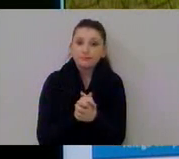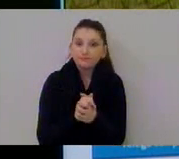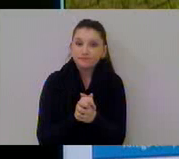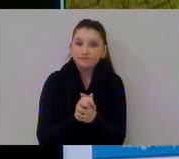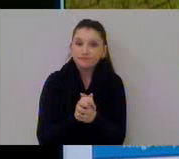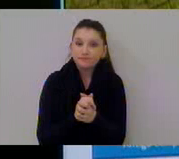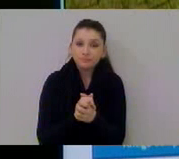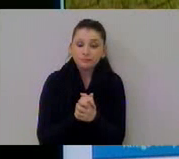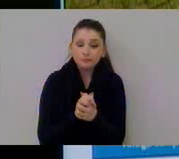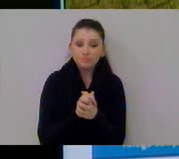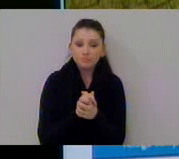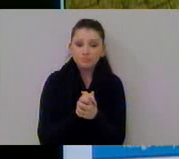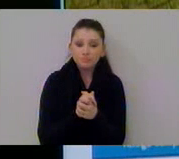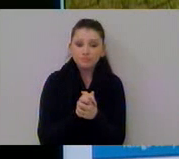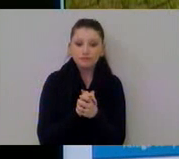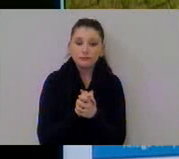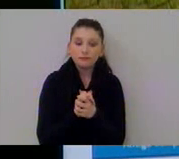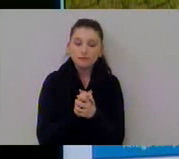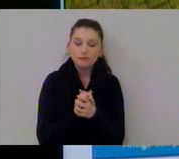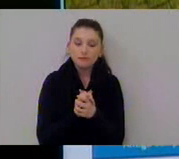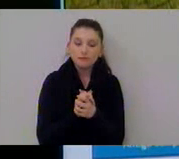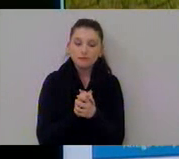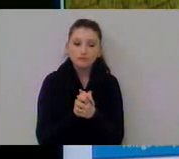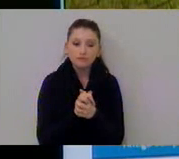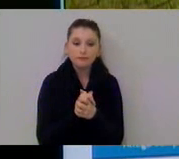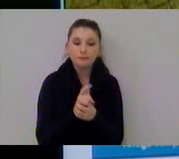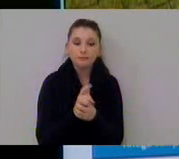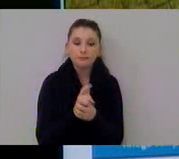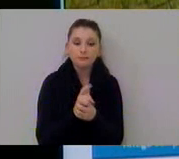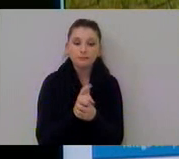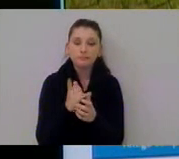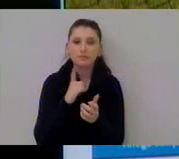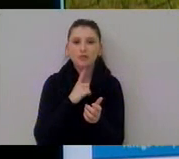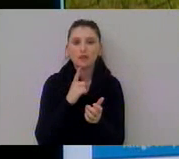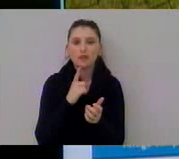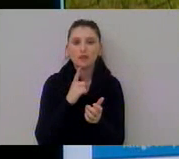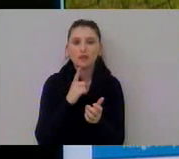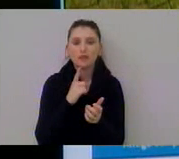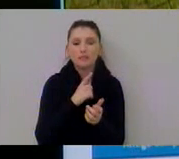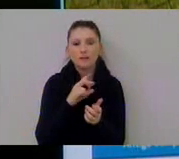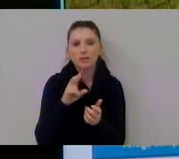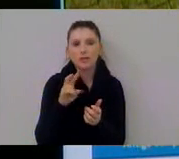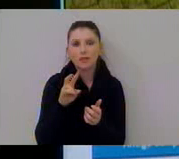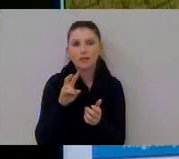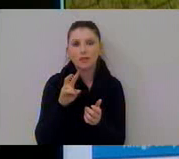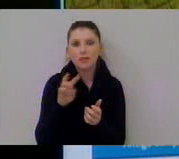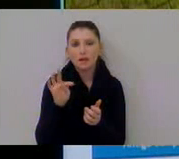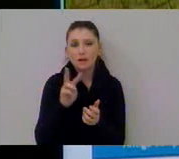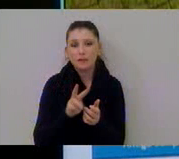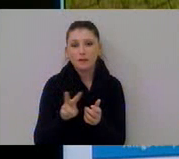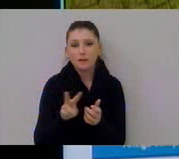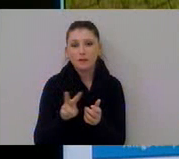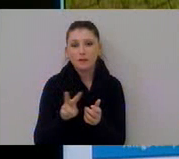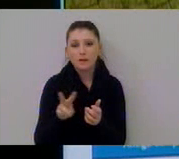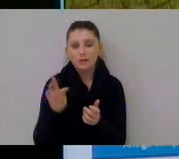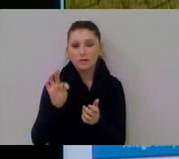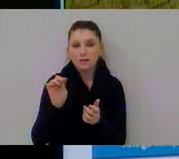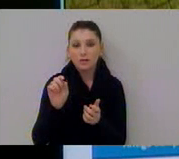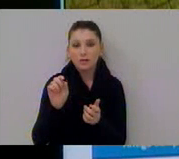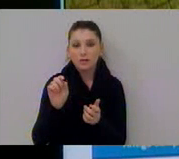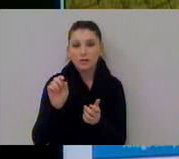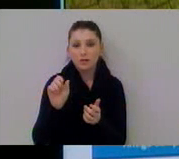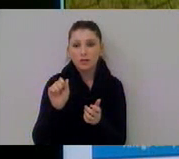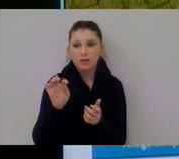dias no bairro Ana Maria. E eu estava perguntando para ela